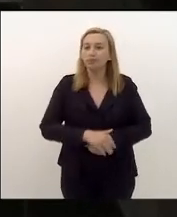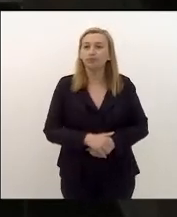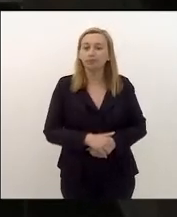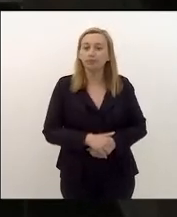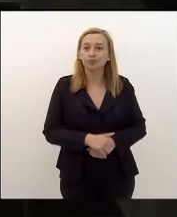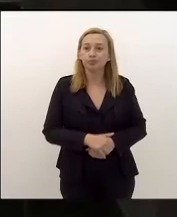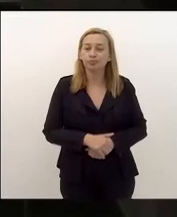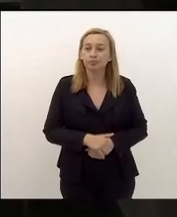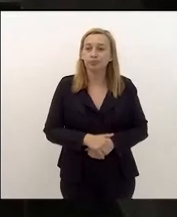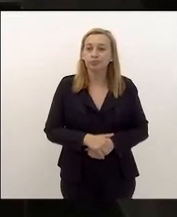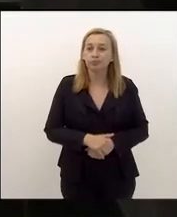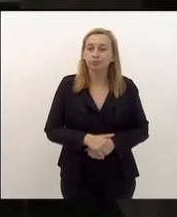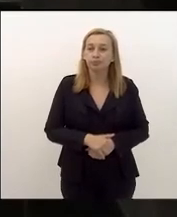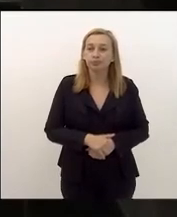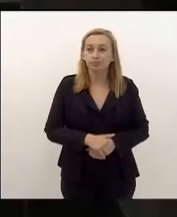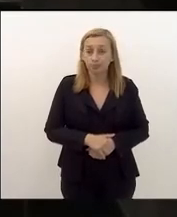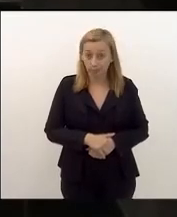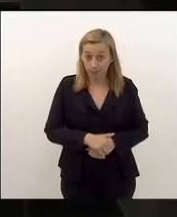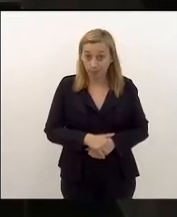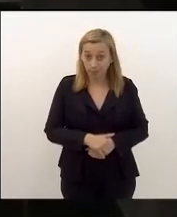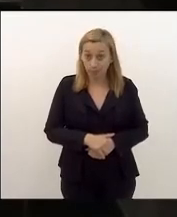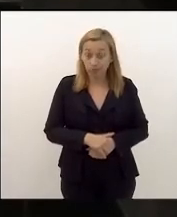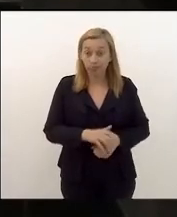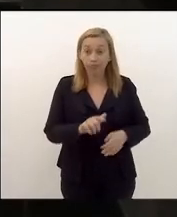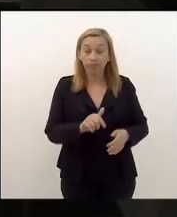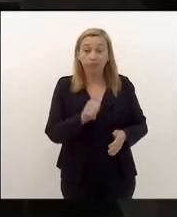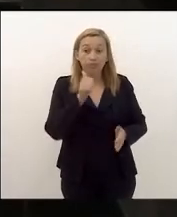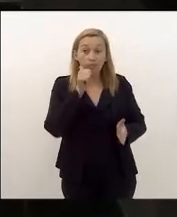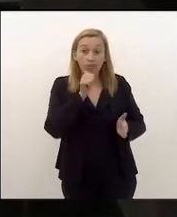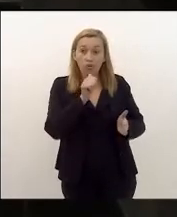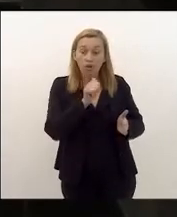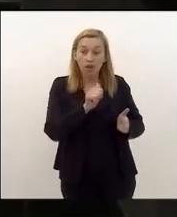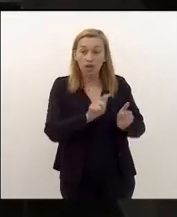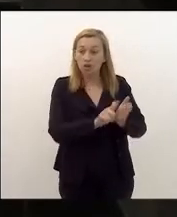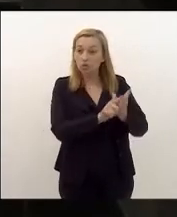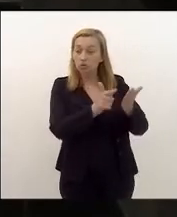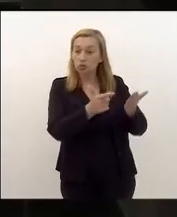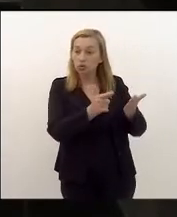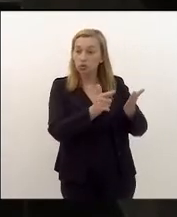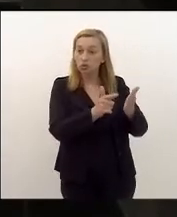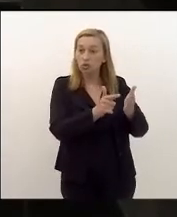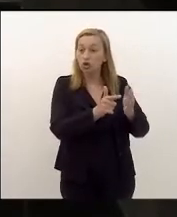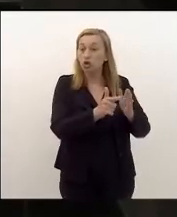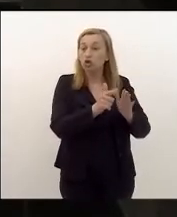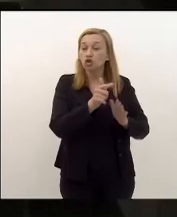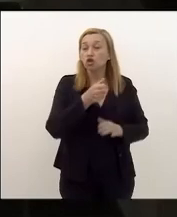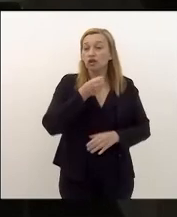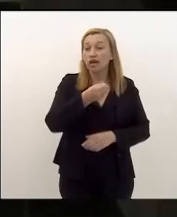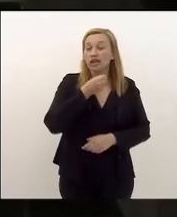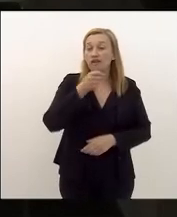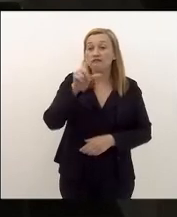a jornalista Vera Magalhães tuitava o seguinte: